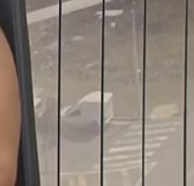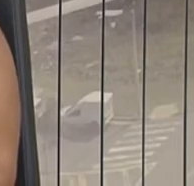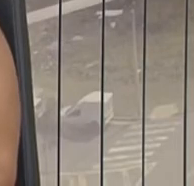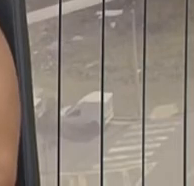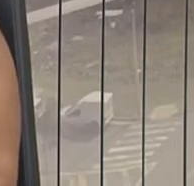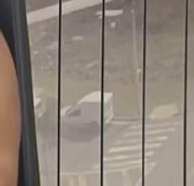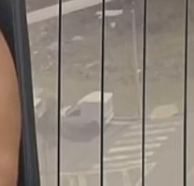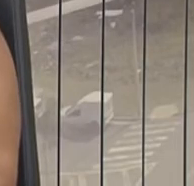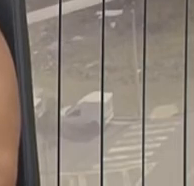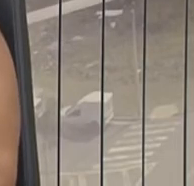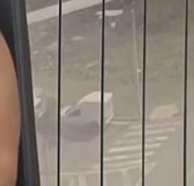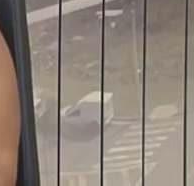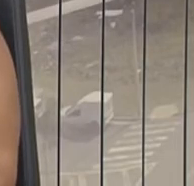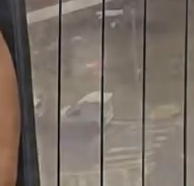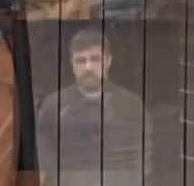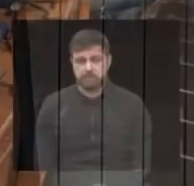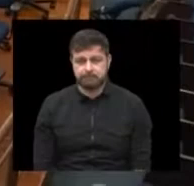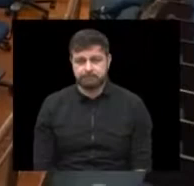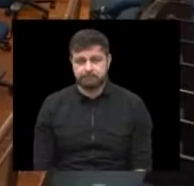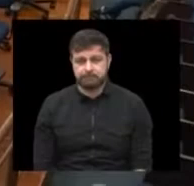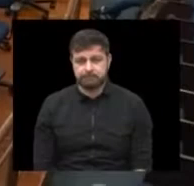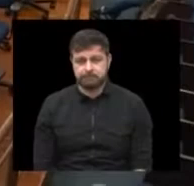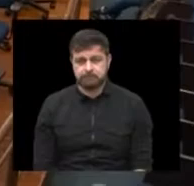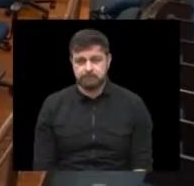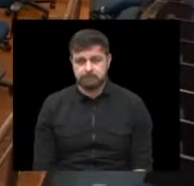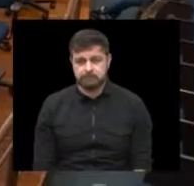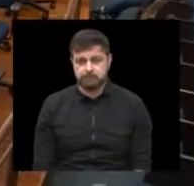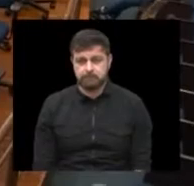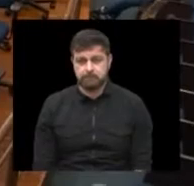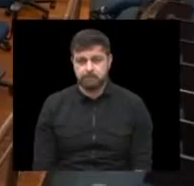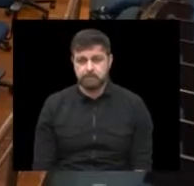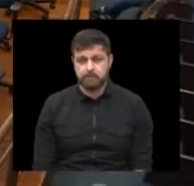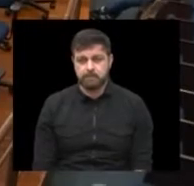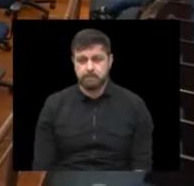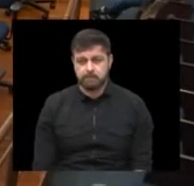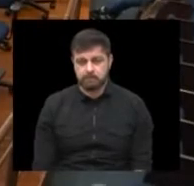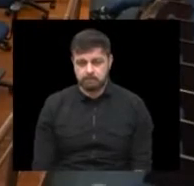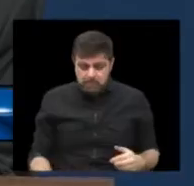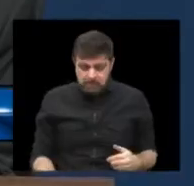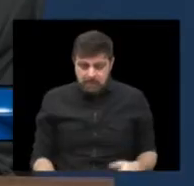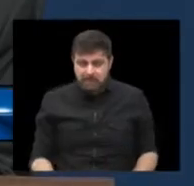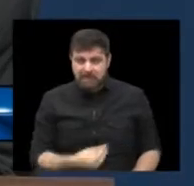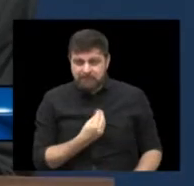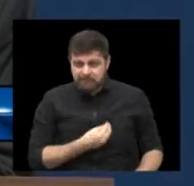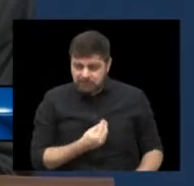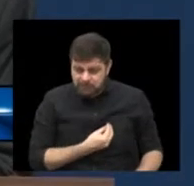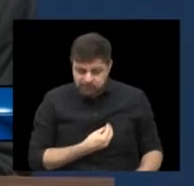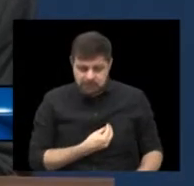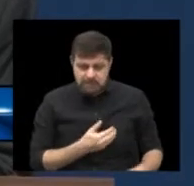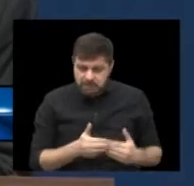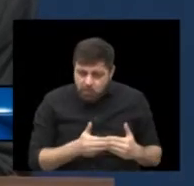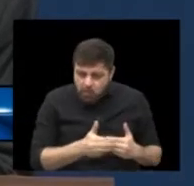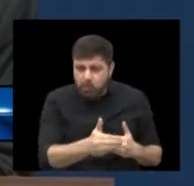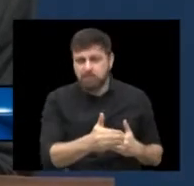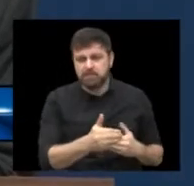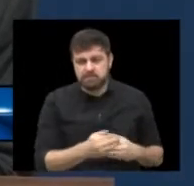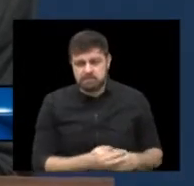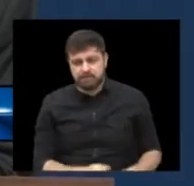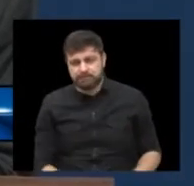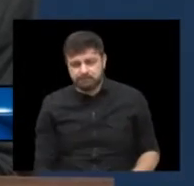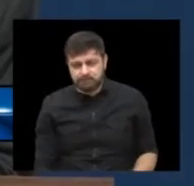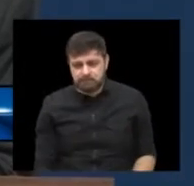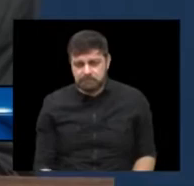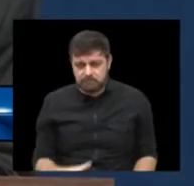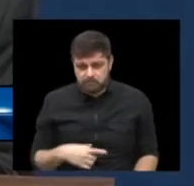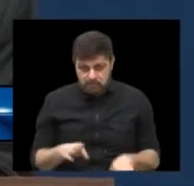agora a primeira delas. Foi aprovada na 21ª reunião ordinária a moção de autoria do vereador Luiz Rossini,